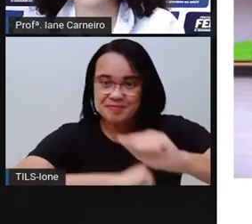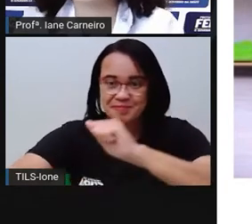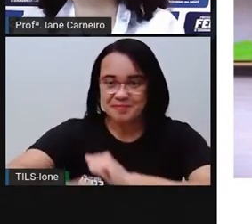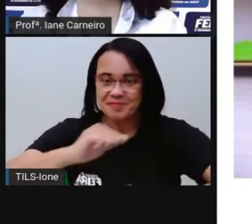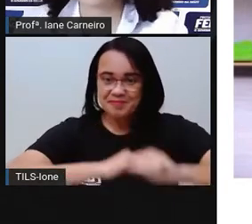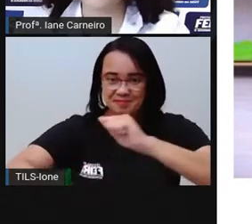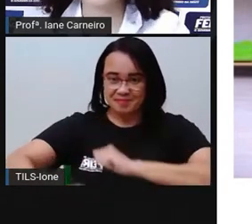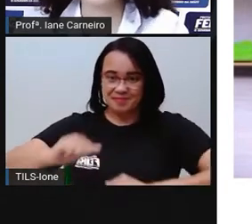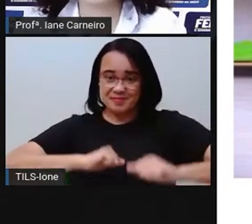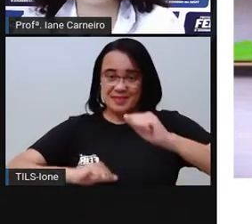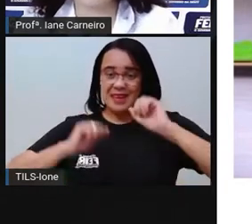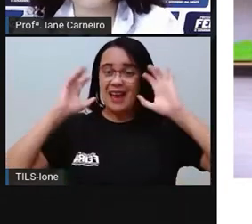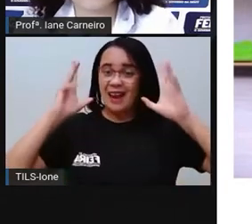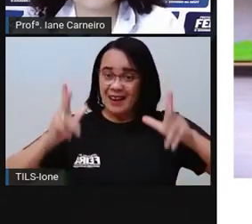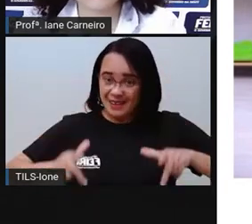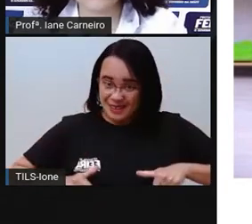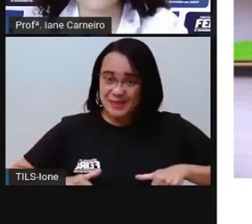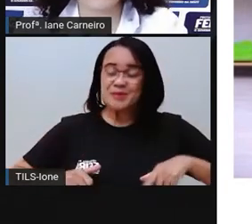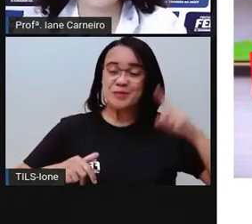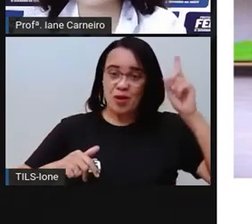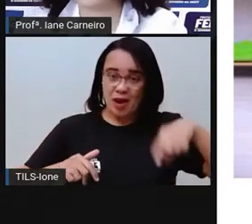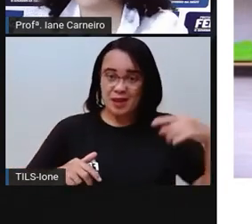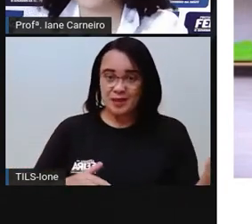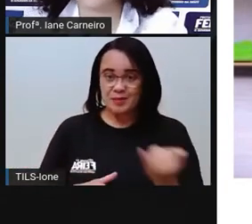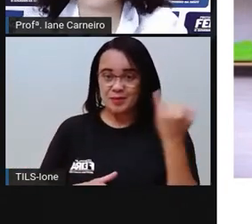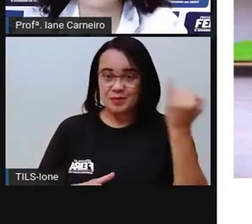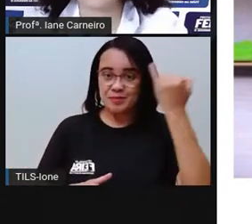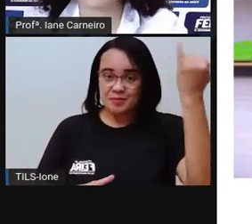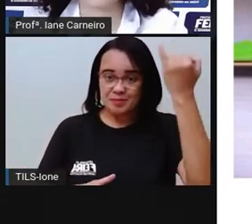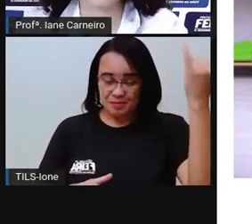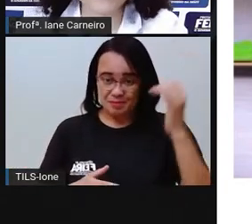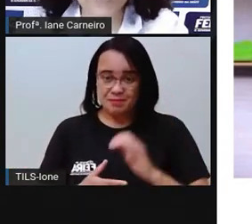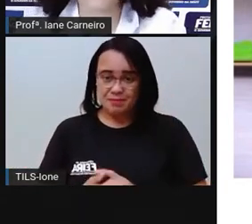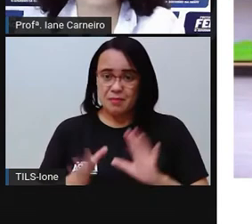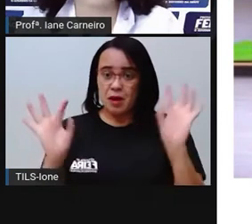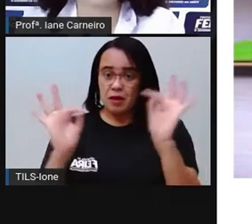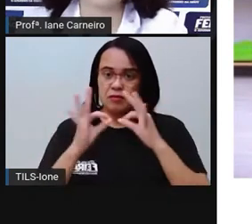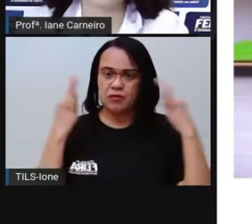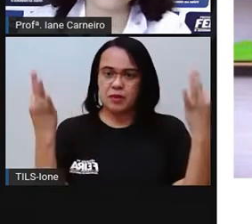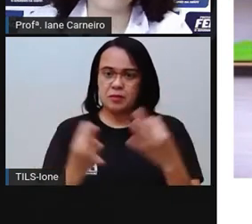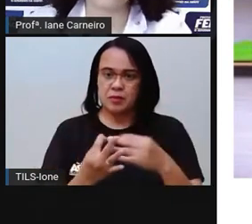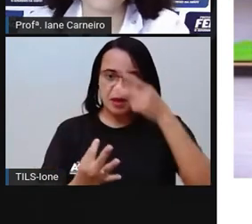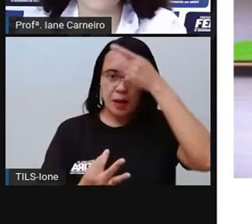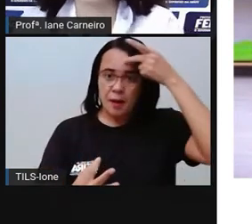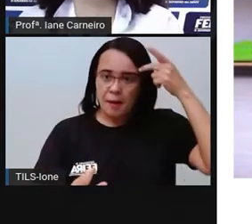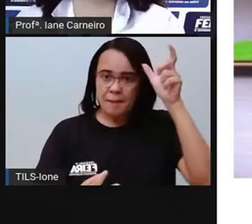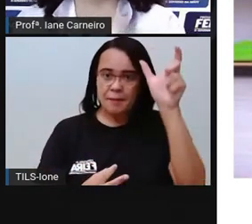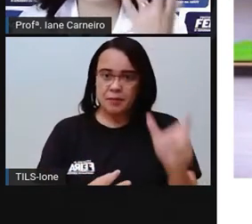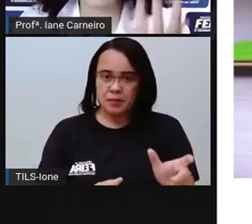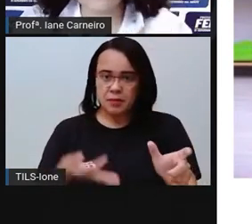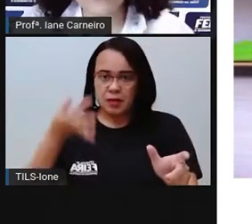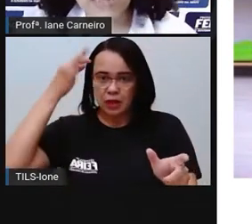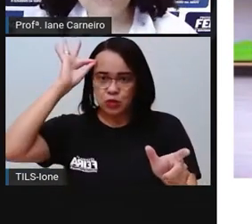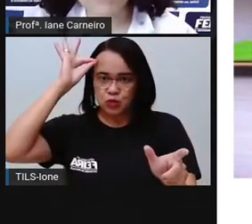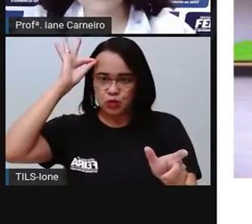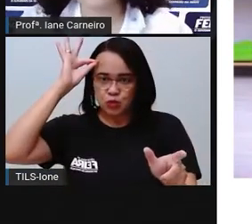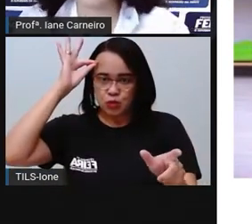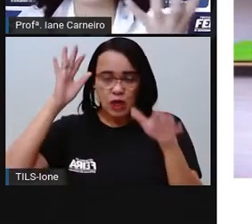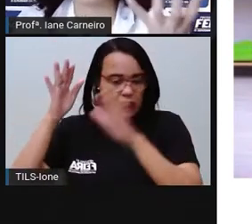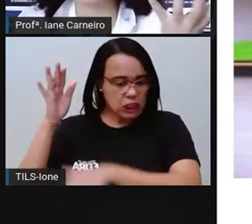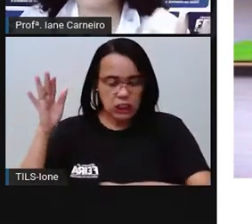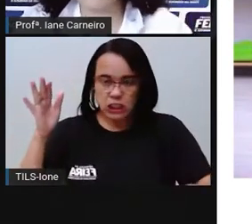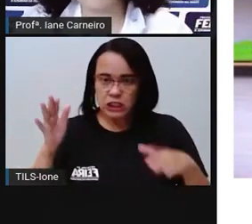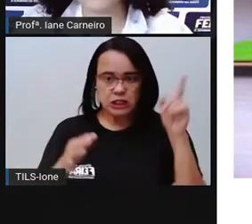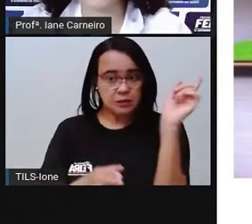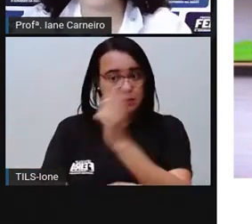aí, isso aqui é função de um adulto. Criança não pode estar lavando o banheiro, porque pode mexer, vai mexer em produto químico, né?